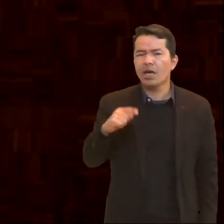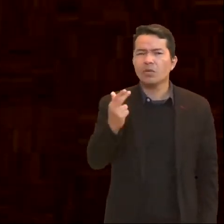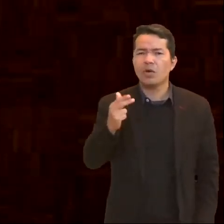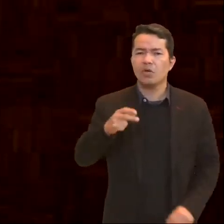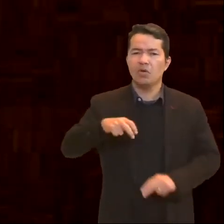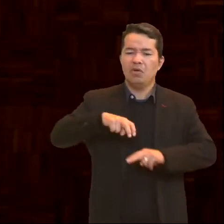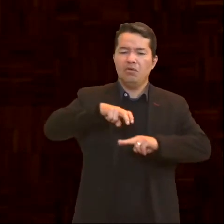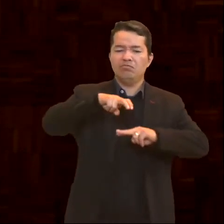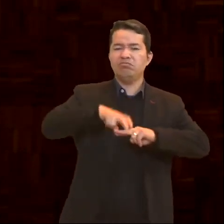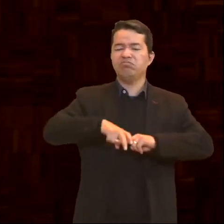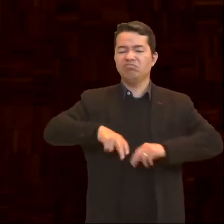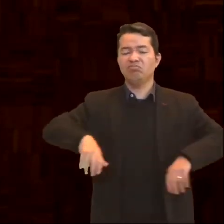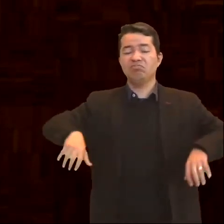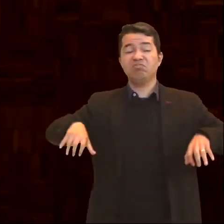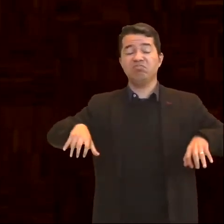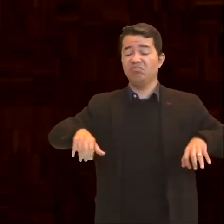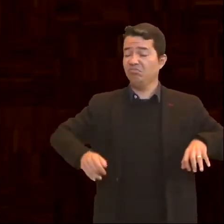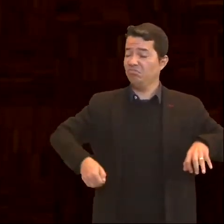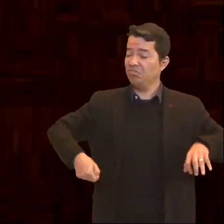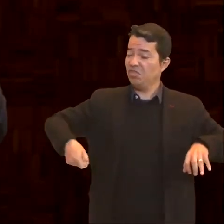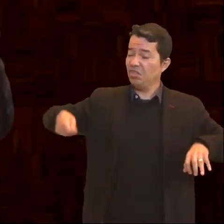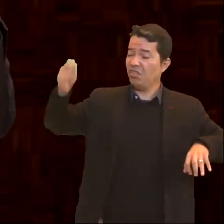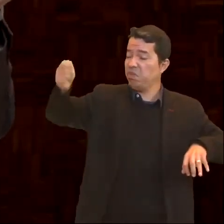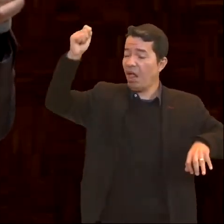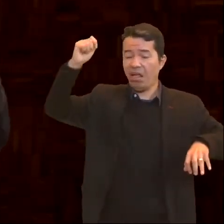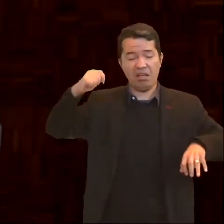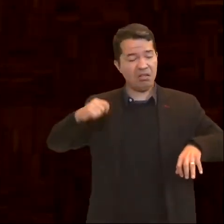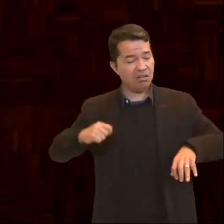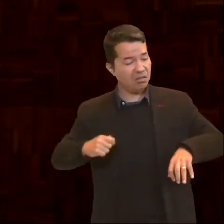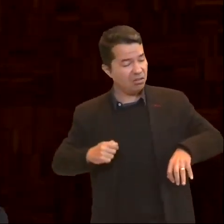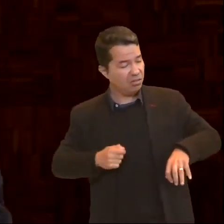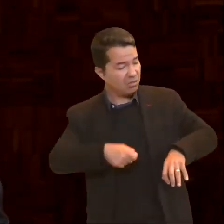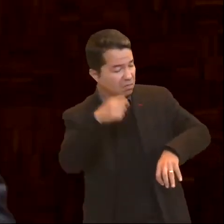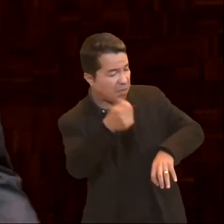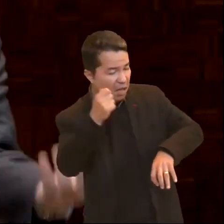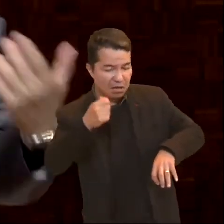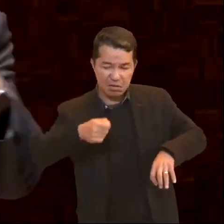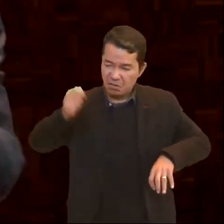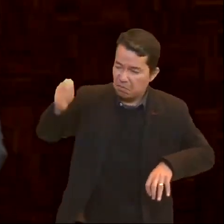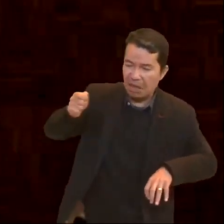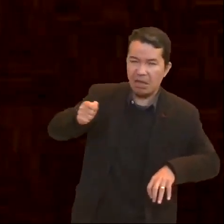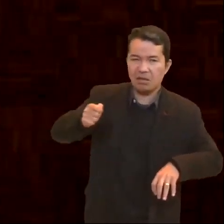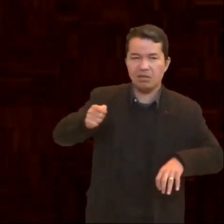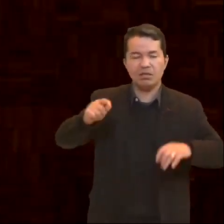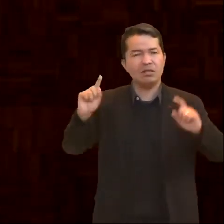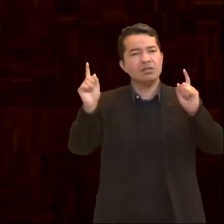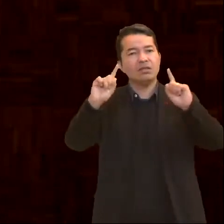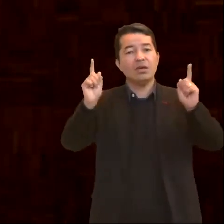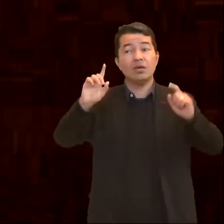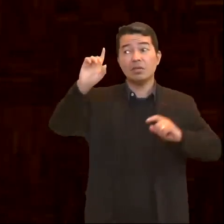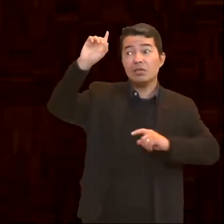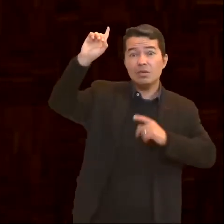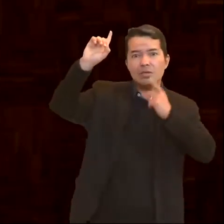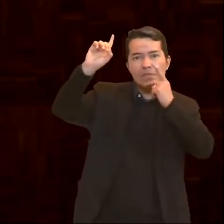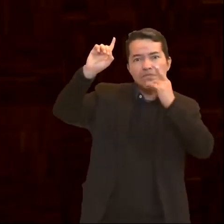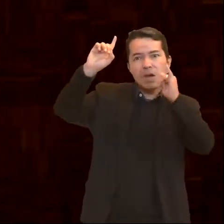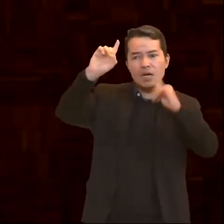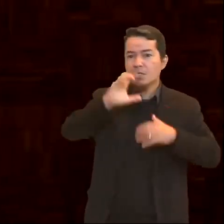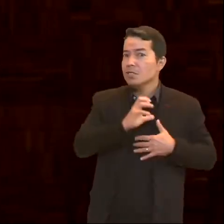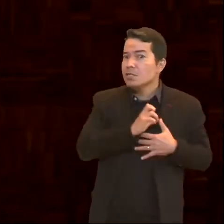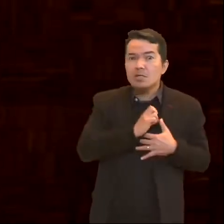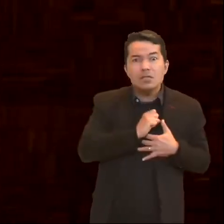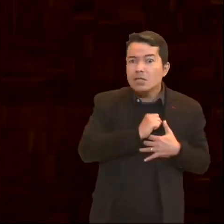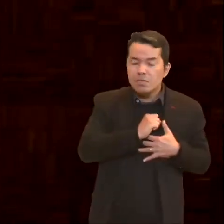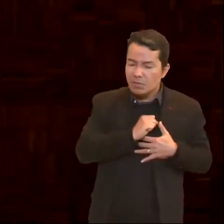que diz: eu vou disciplinar os meus filhos porque eu os amo. E quando eu me conformo com a minha maneira moral